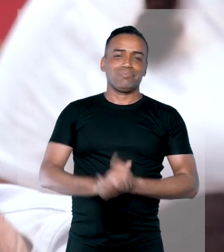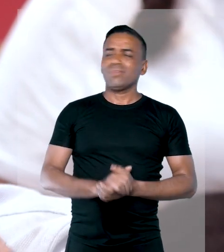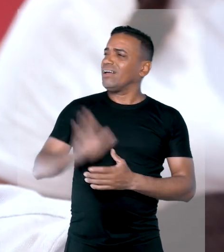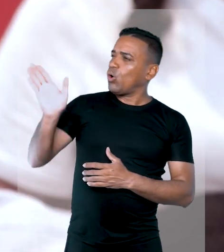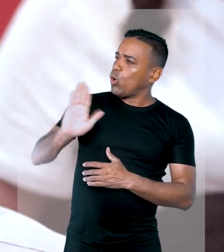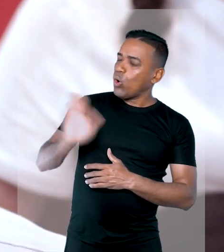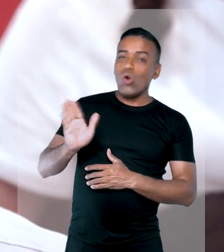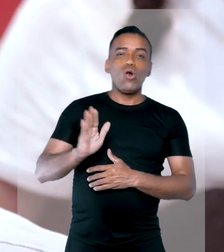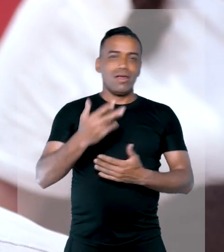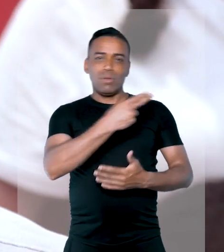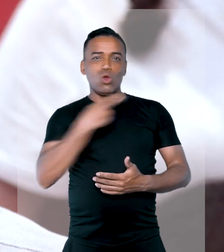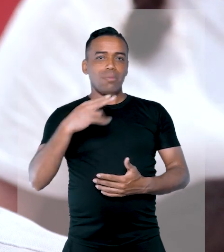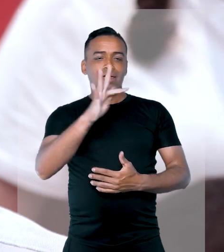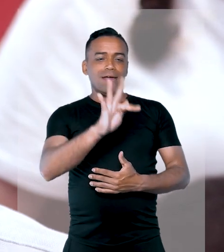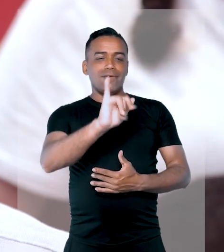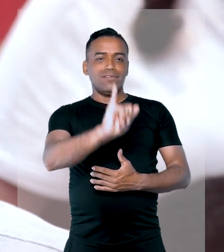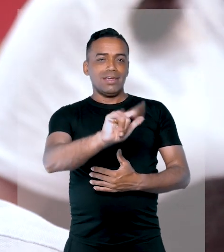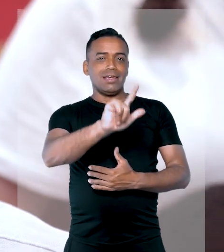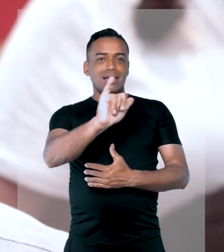Letícia, prazer, Felipe. Prazer.